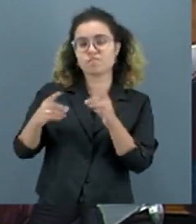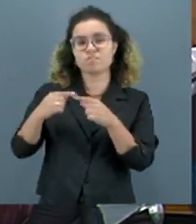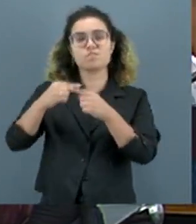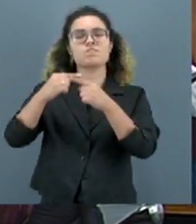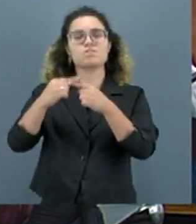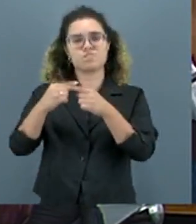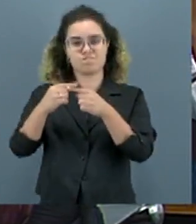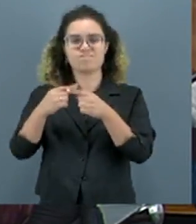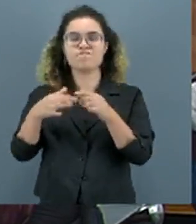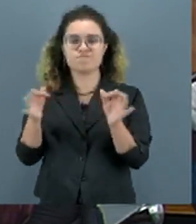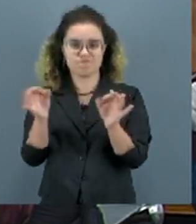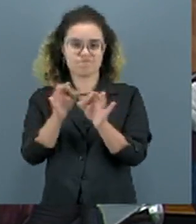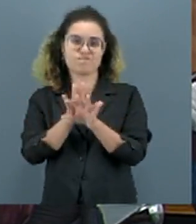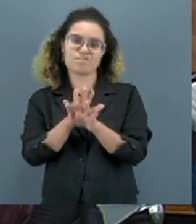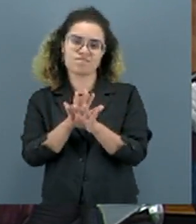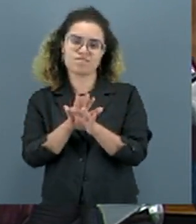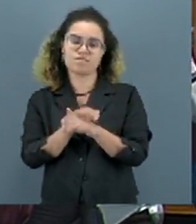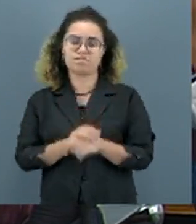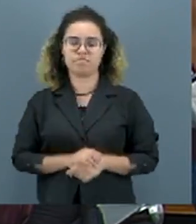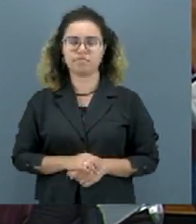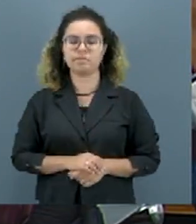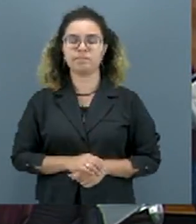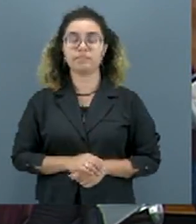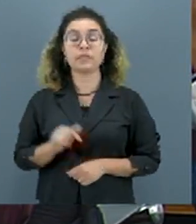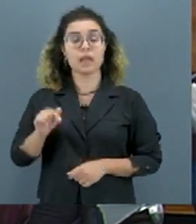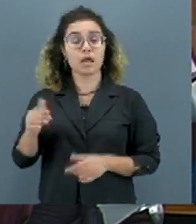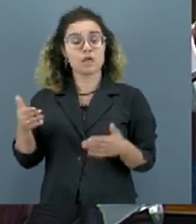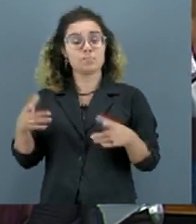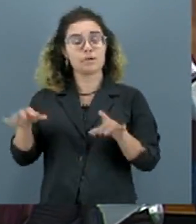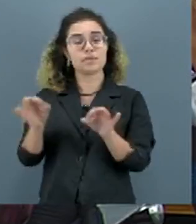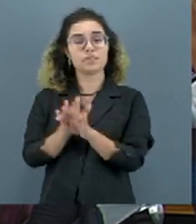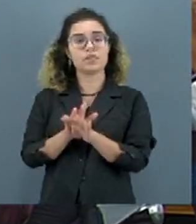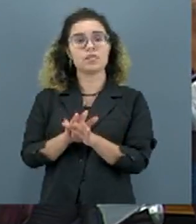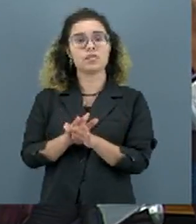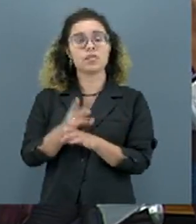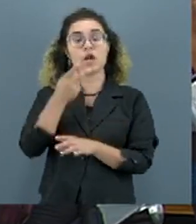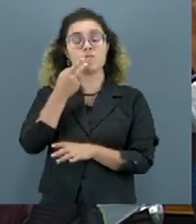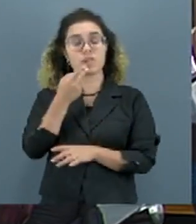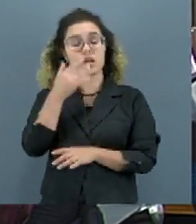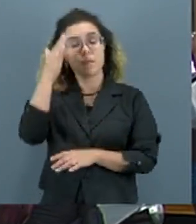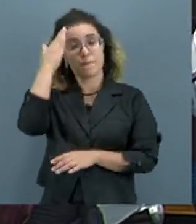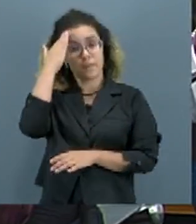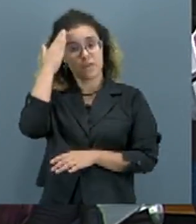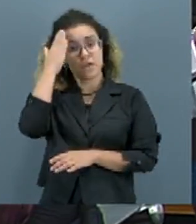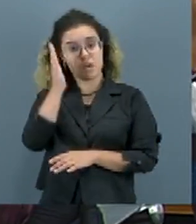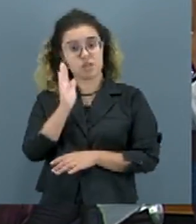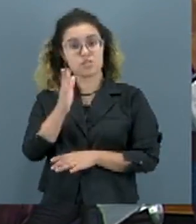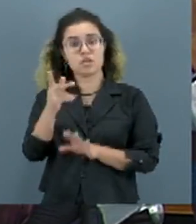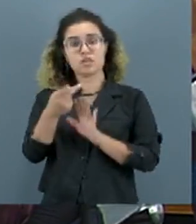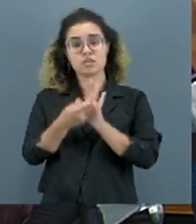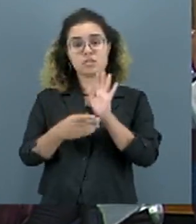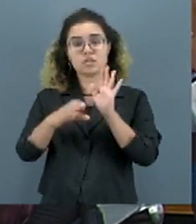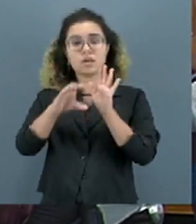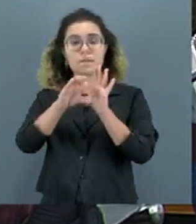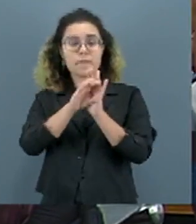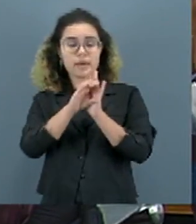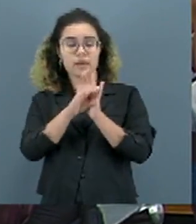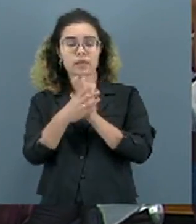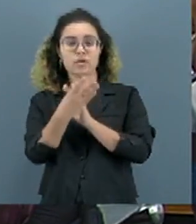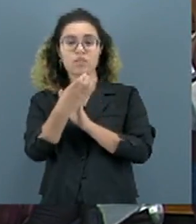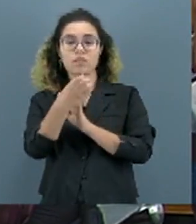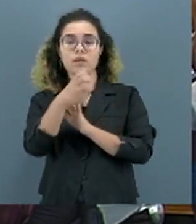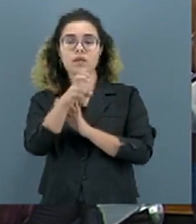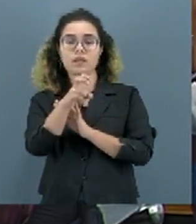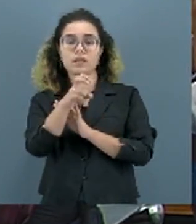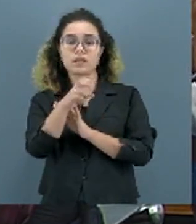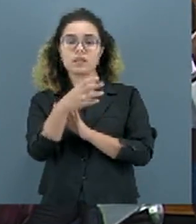importante objetivo e ao encerrar dizer presidente que está pensada nesta PEC 45 a PEC de